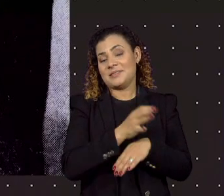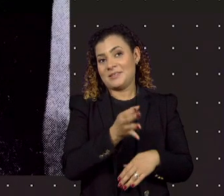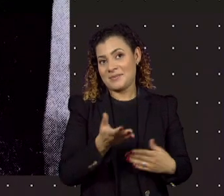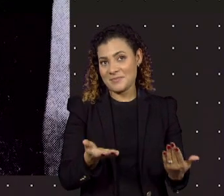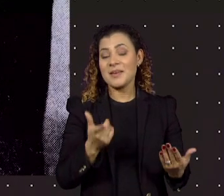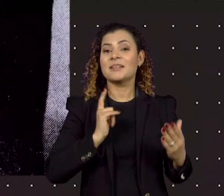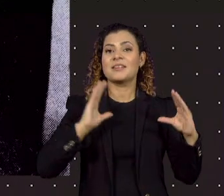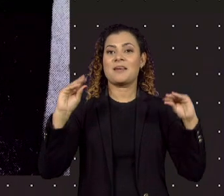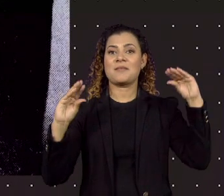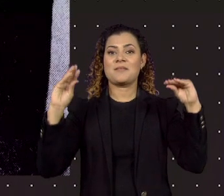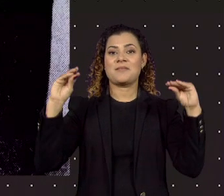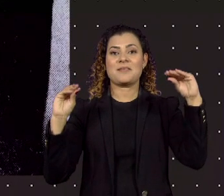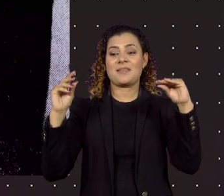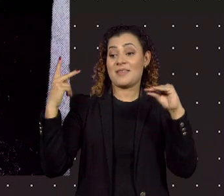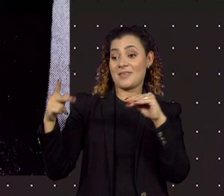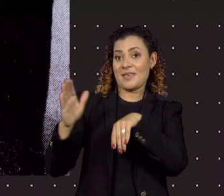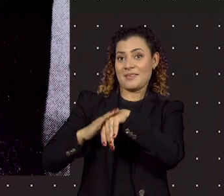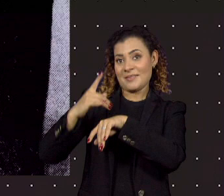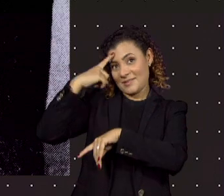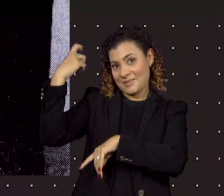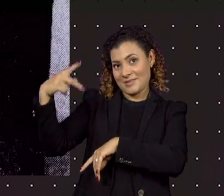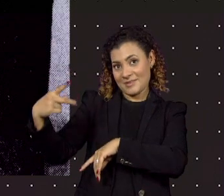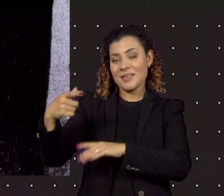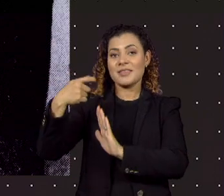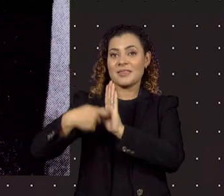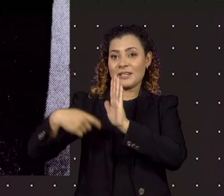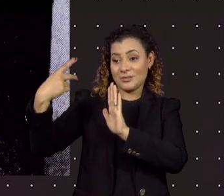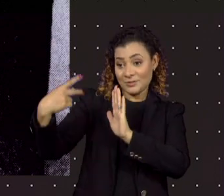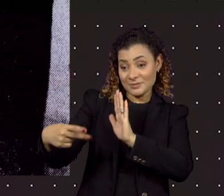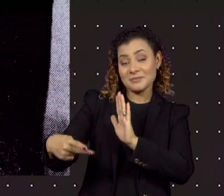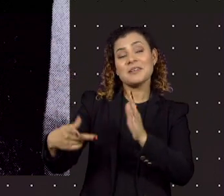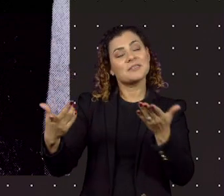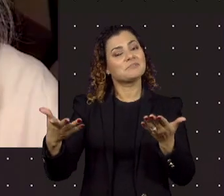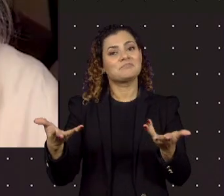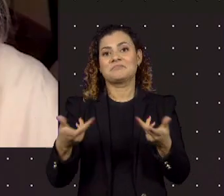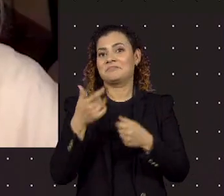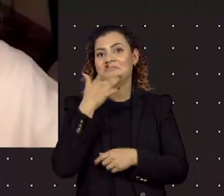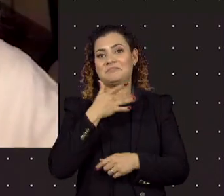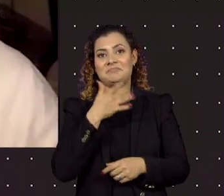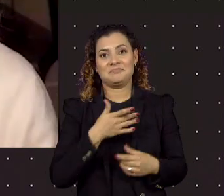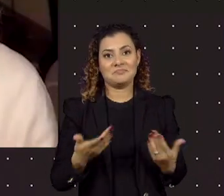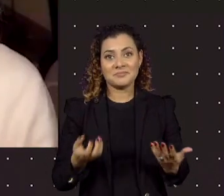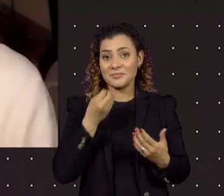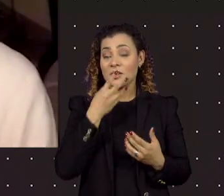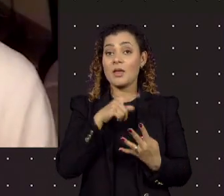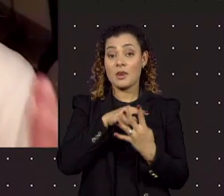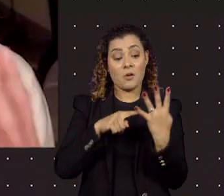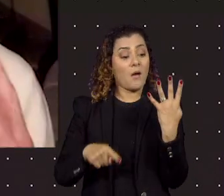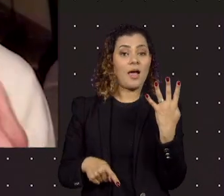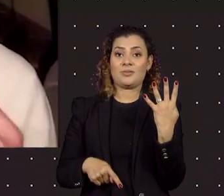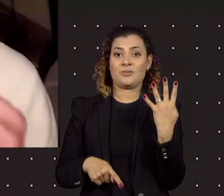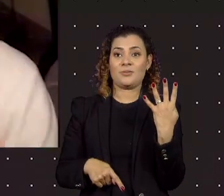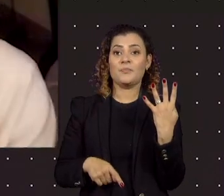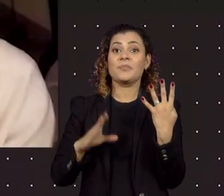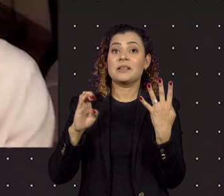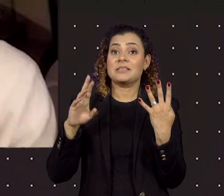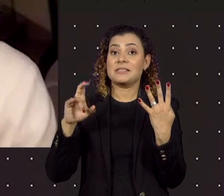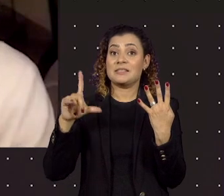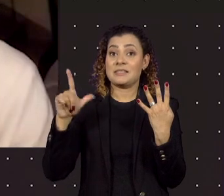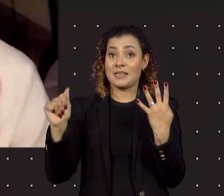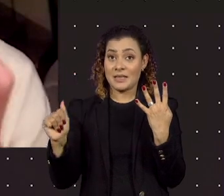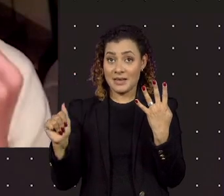Com as montagens deles, o texto deles, era uma delícia. Era um quarteto, né? Cecília Conde